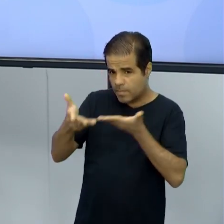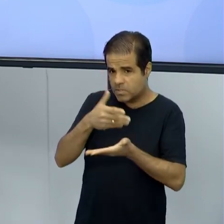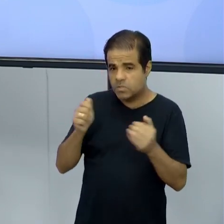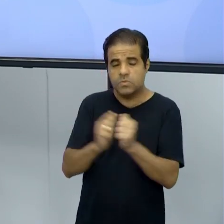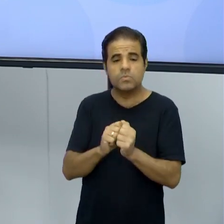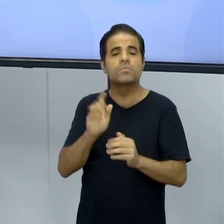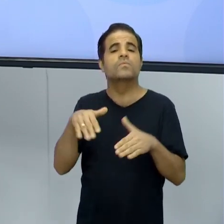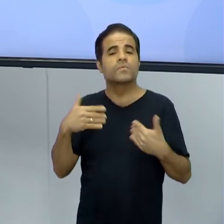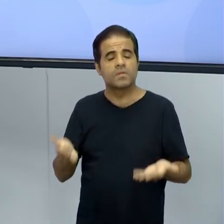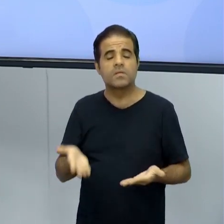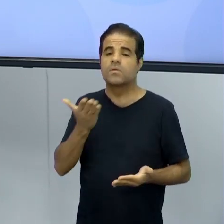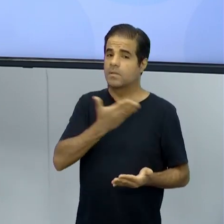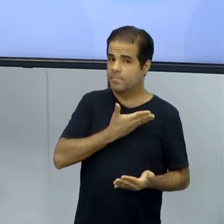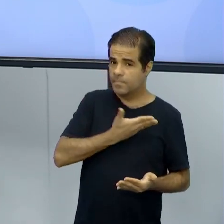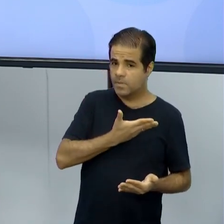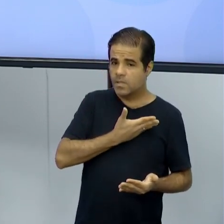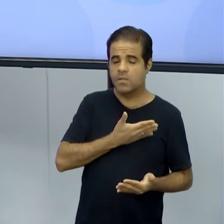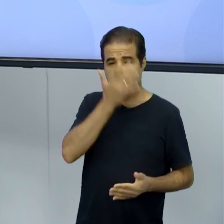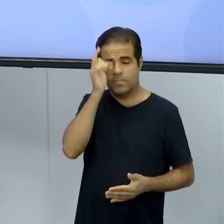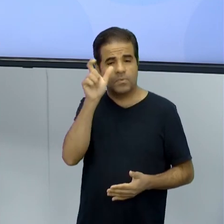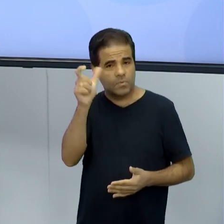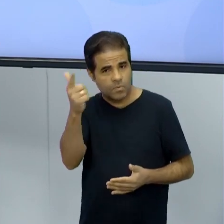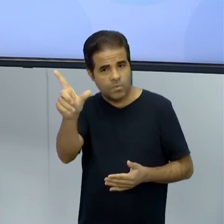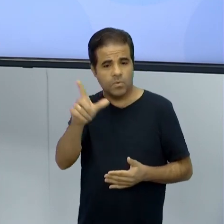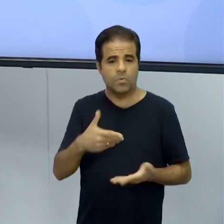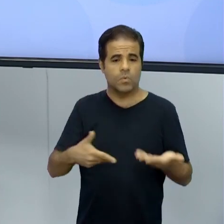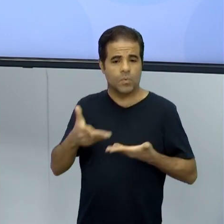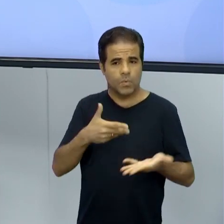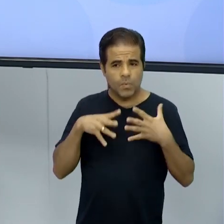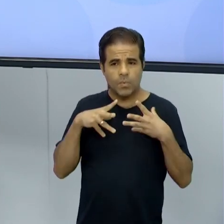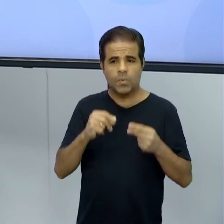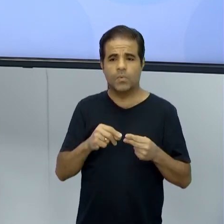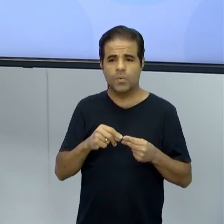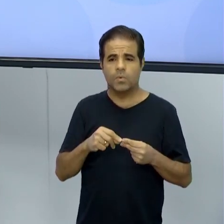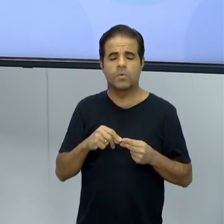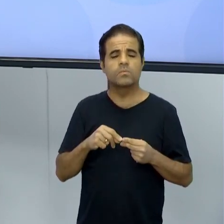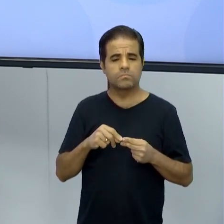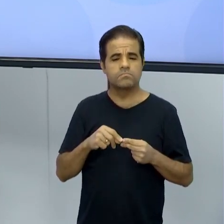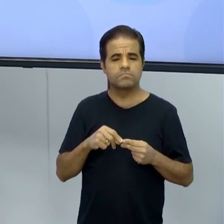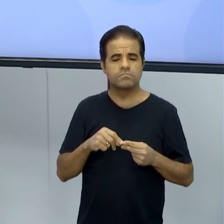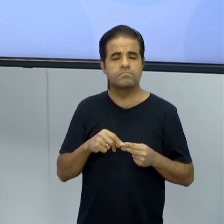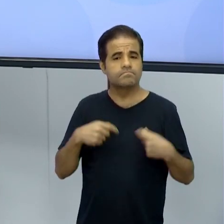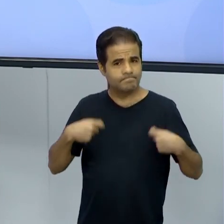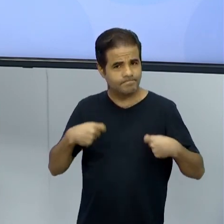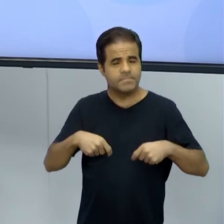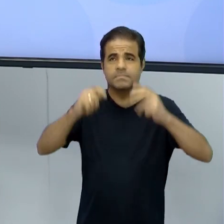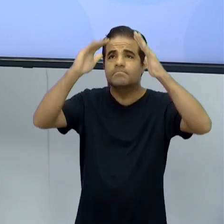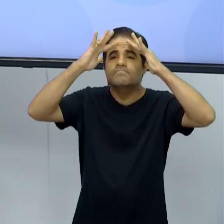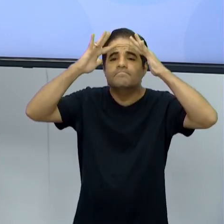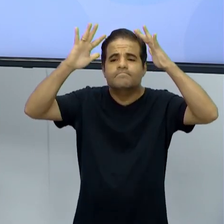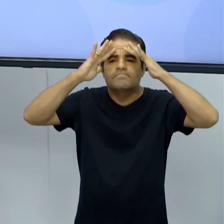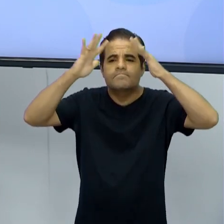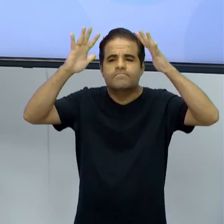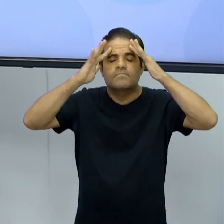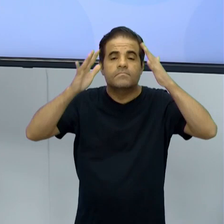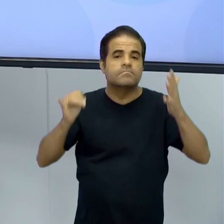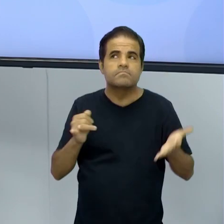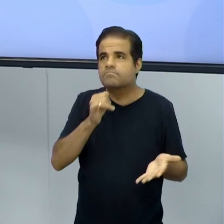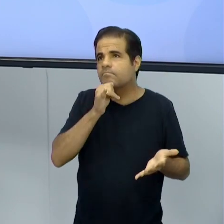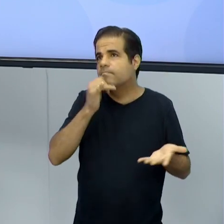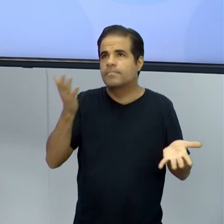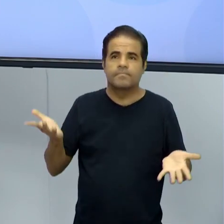quem? Com seus amigos, compartilha com ninguém, compartilha com todos. Isso tudo tem que ser pensado. Por